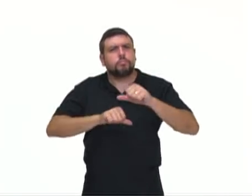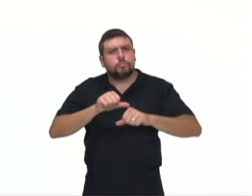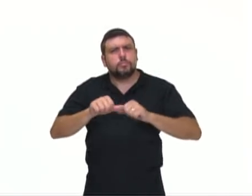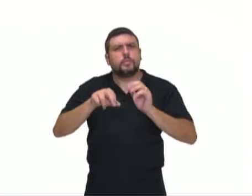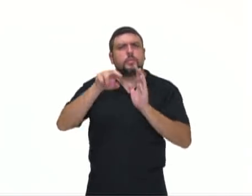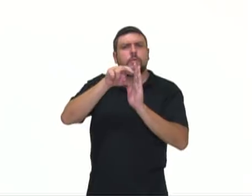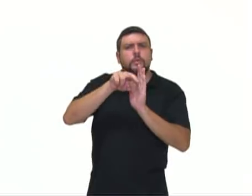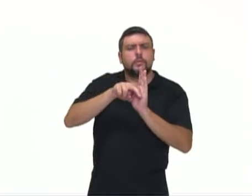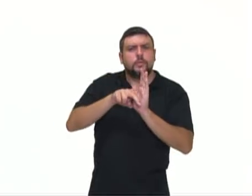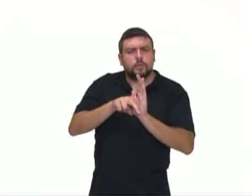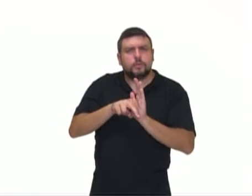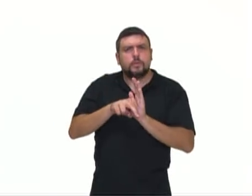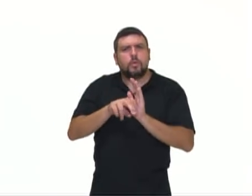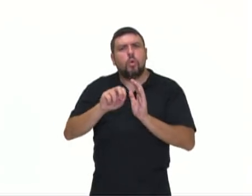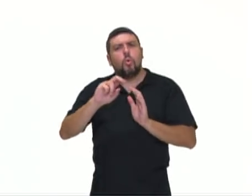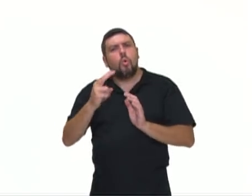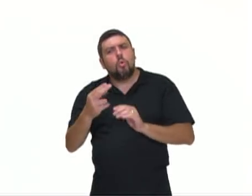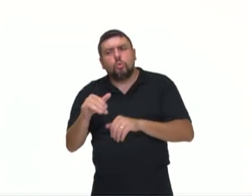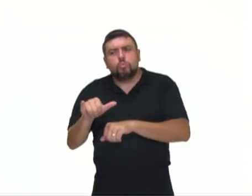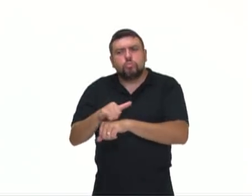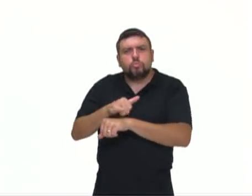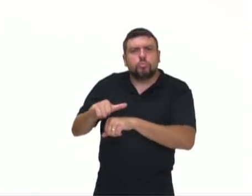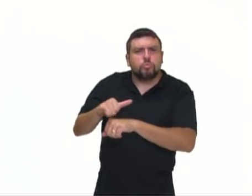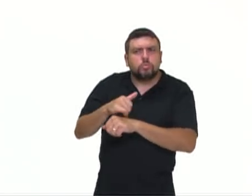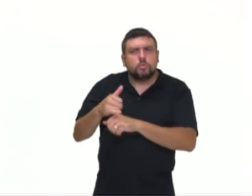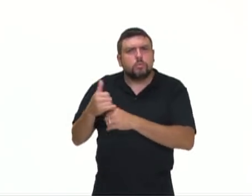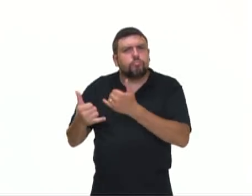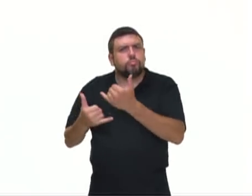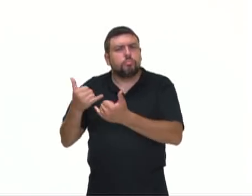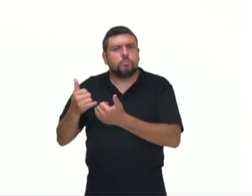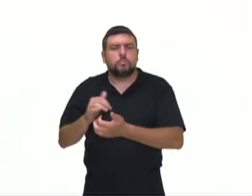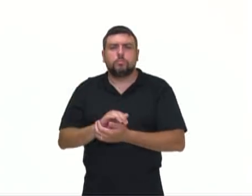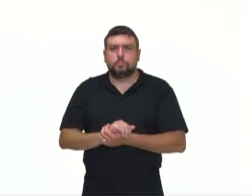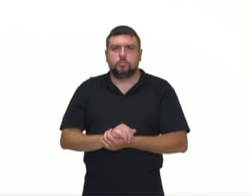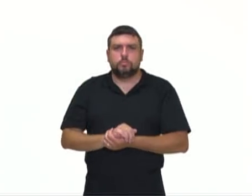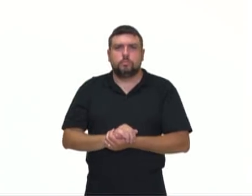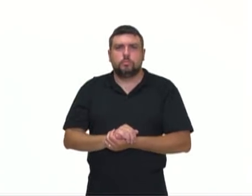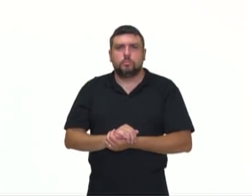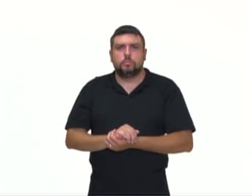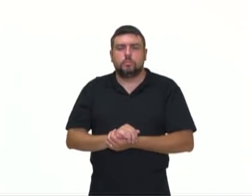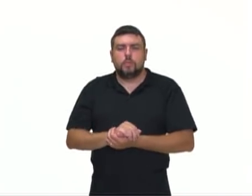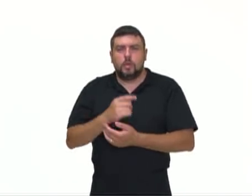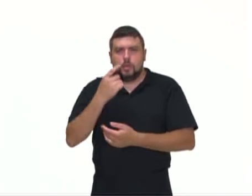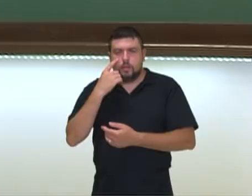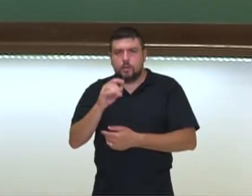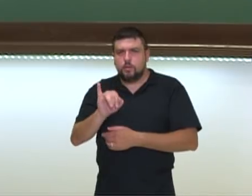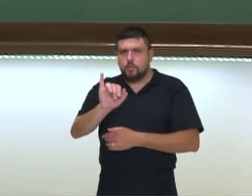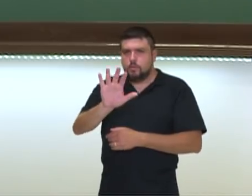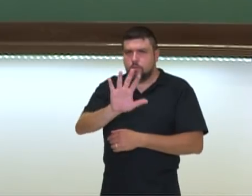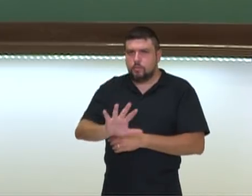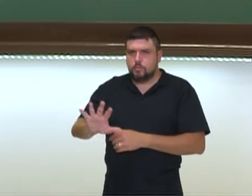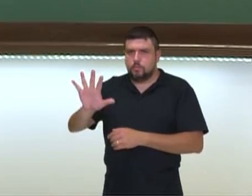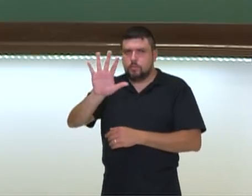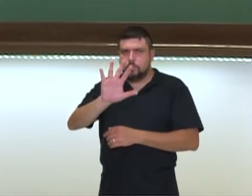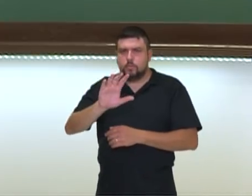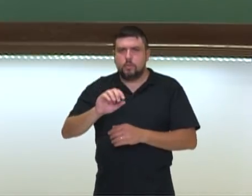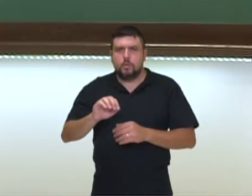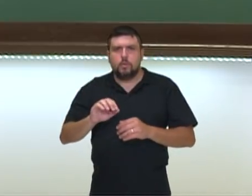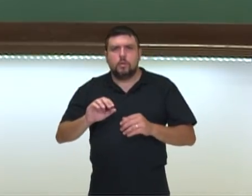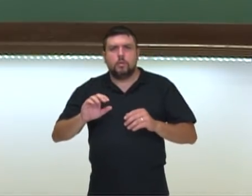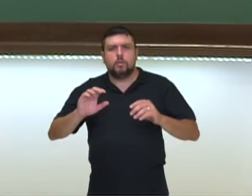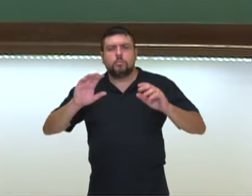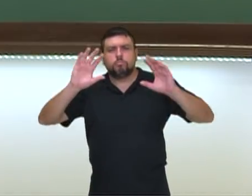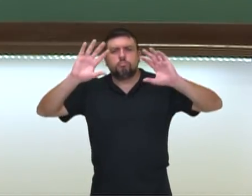ou estrutura de jogo? Aqui nós temos uma foto, uma imagem, de uma partida mais